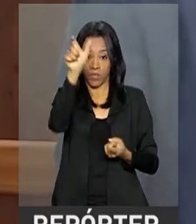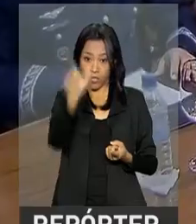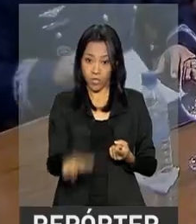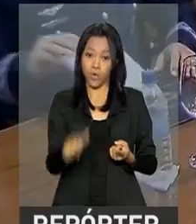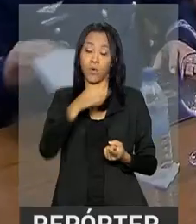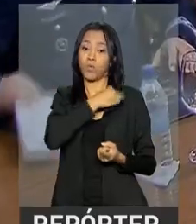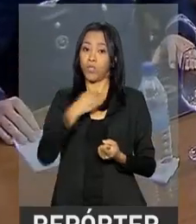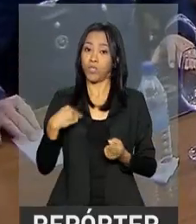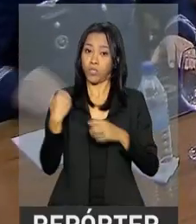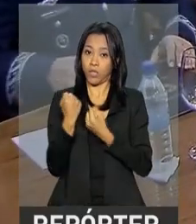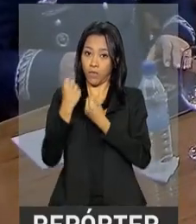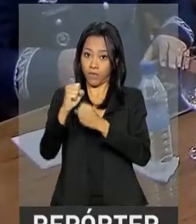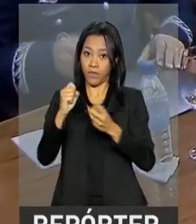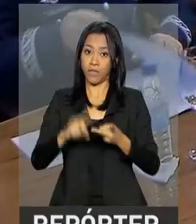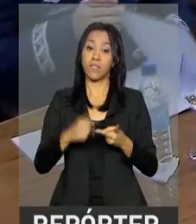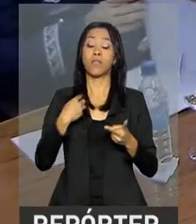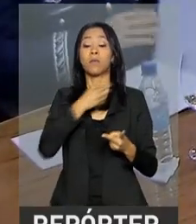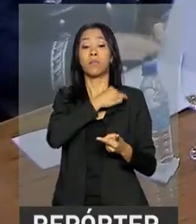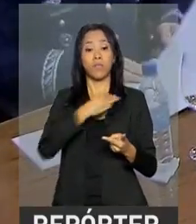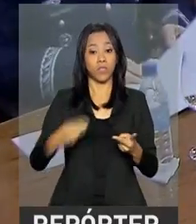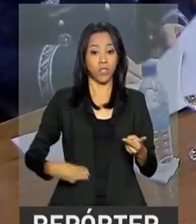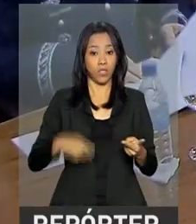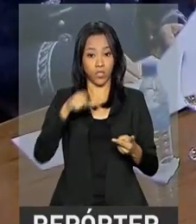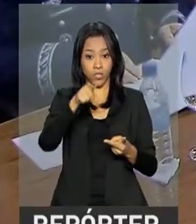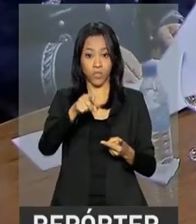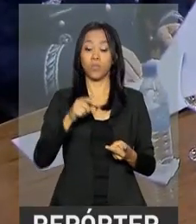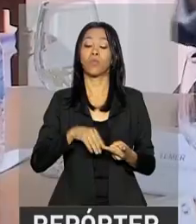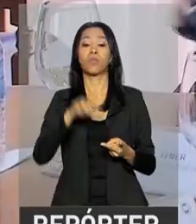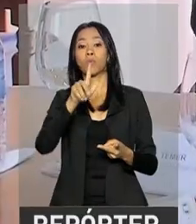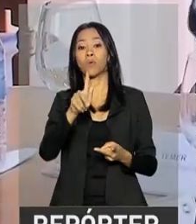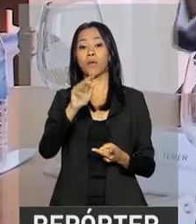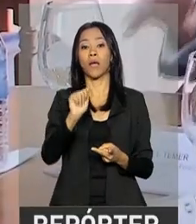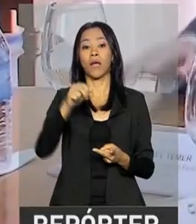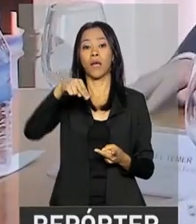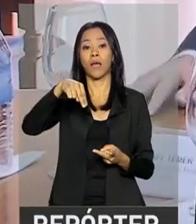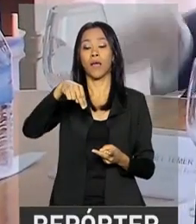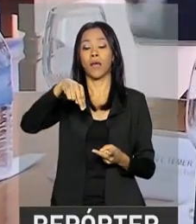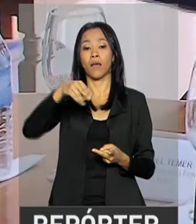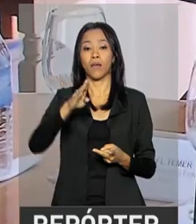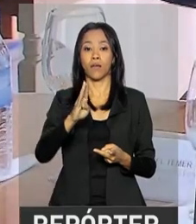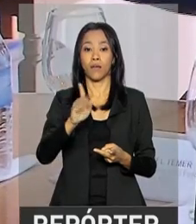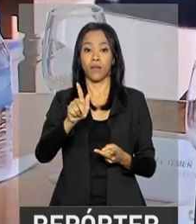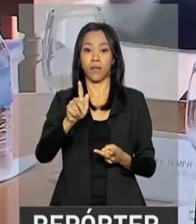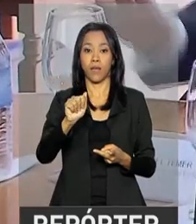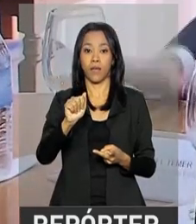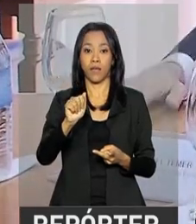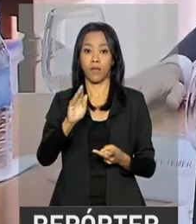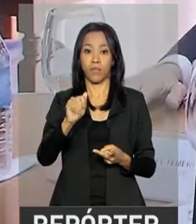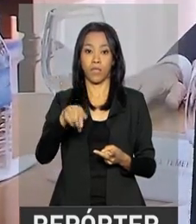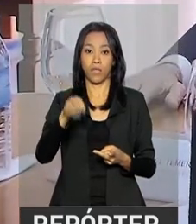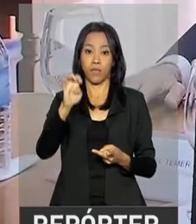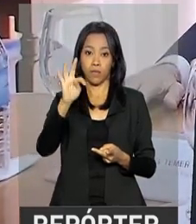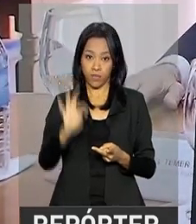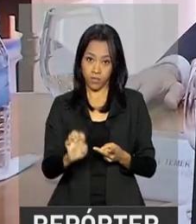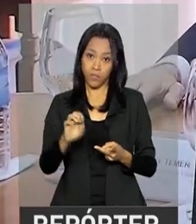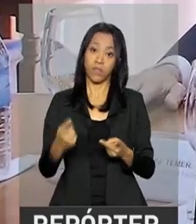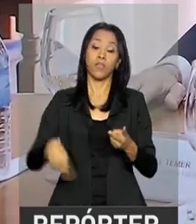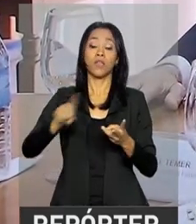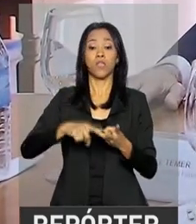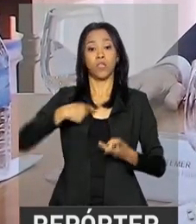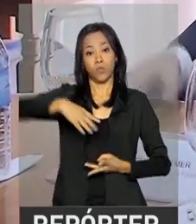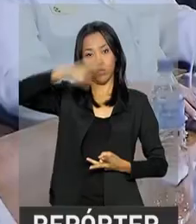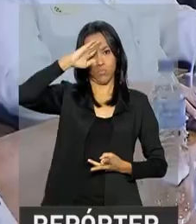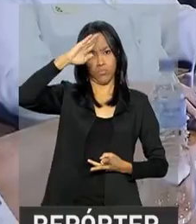jungmann o ministro-chefe do gabinete de segurança institucional da presidência da república sérgio chegou em e os comandantes